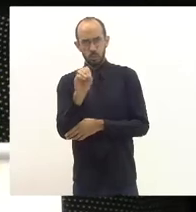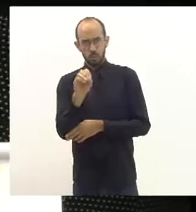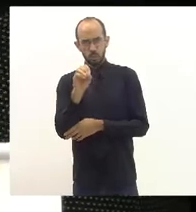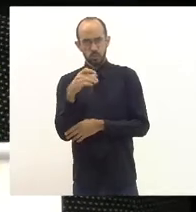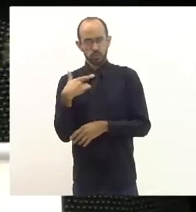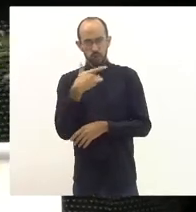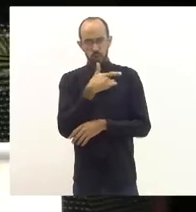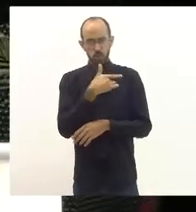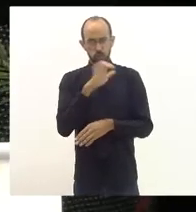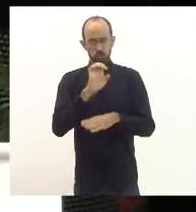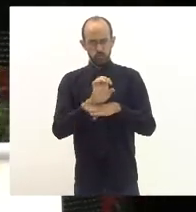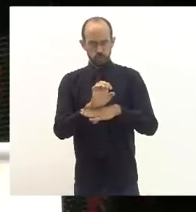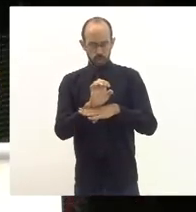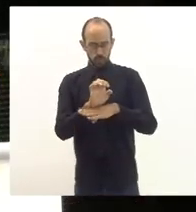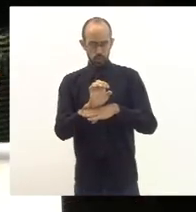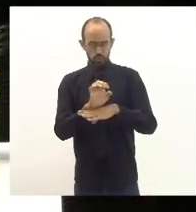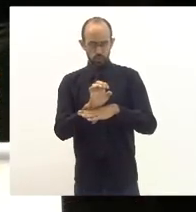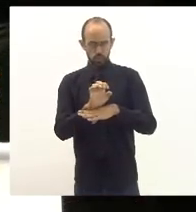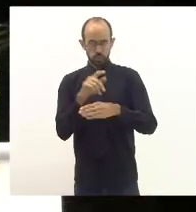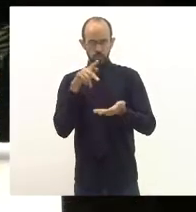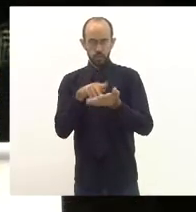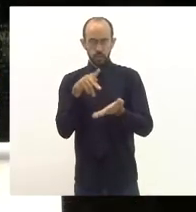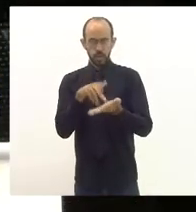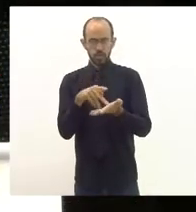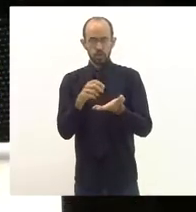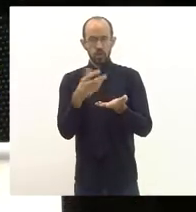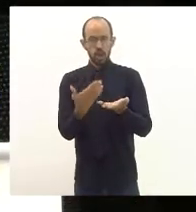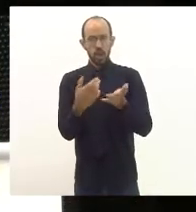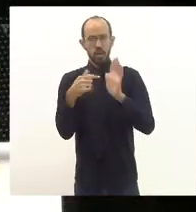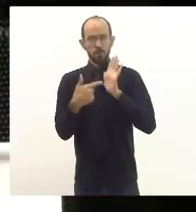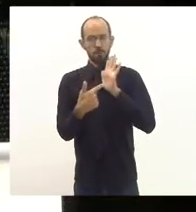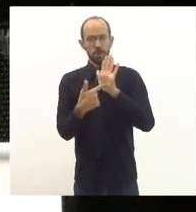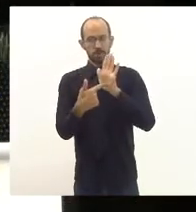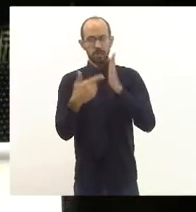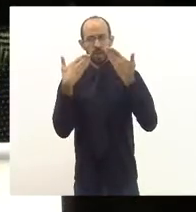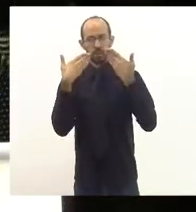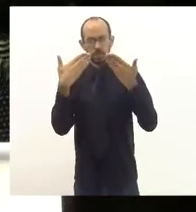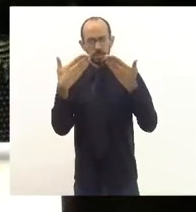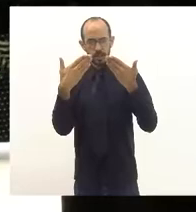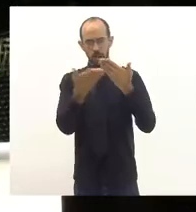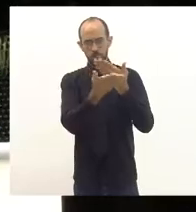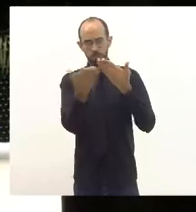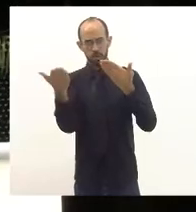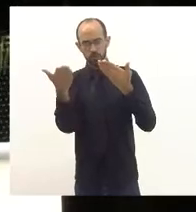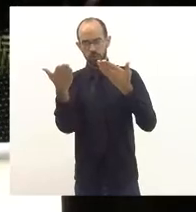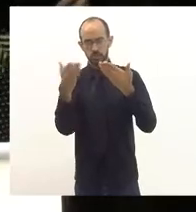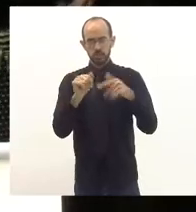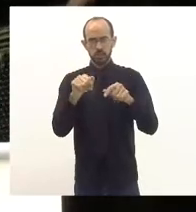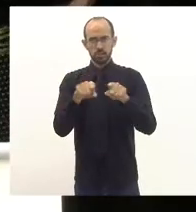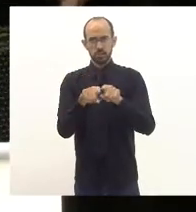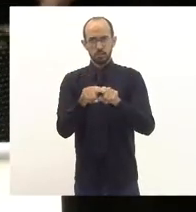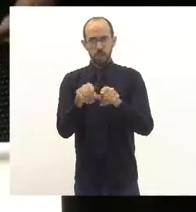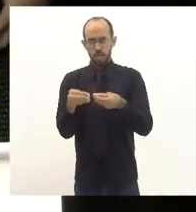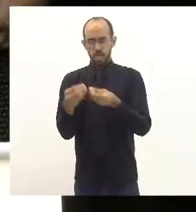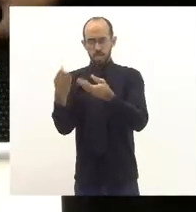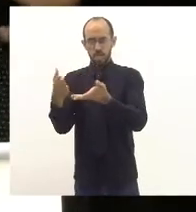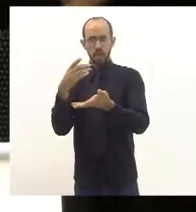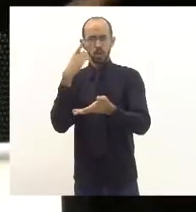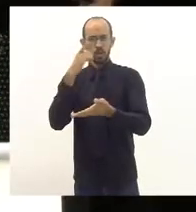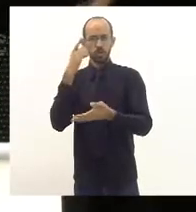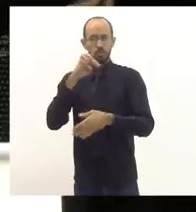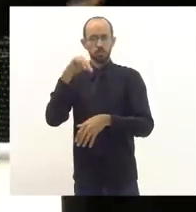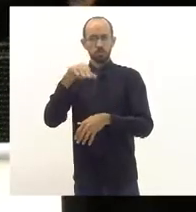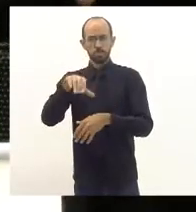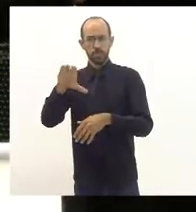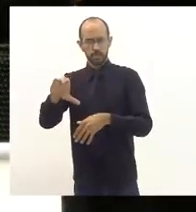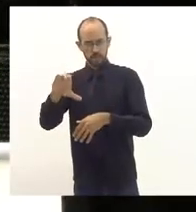do Estado. E, na verdade, eu vou apresentar e entregar ao nosso excelentíssimo deputado Carlos Mink